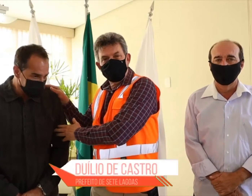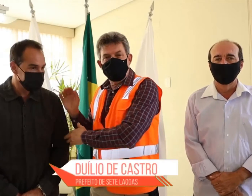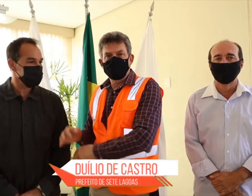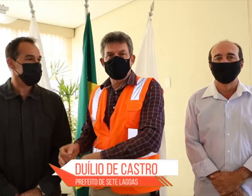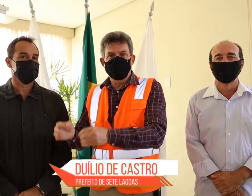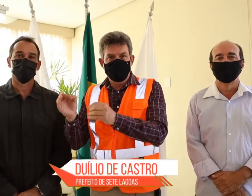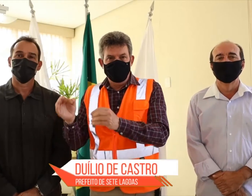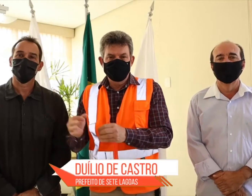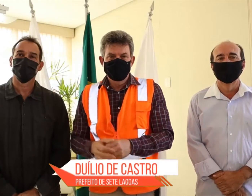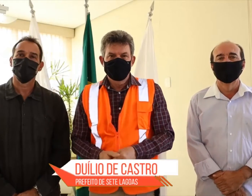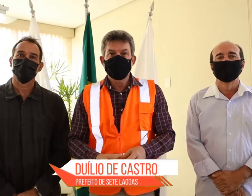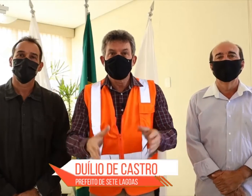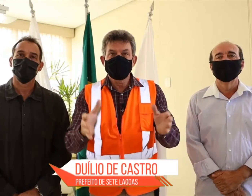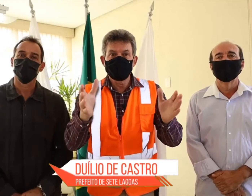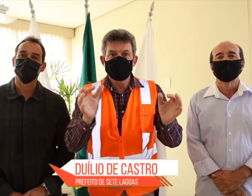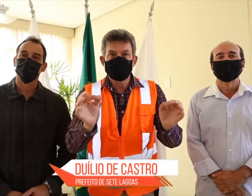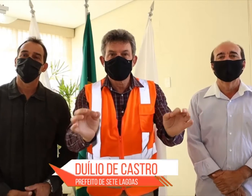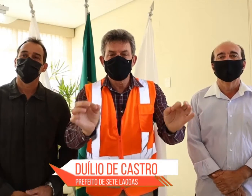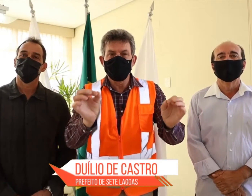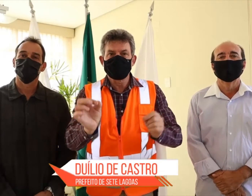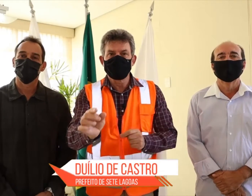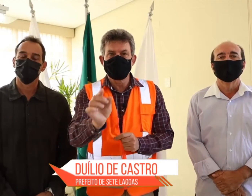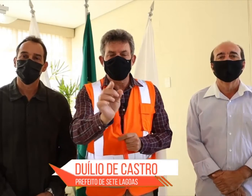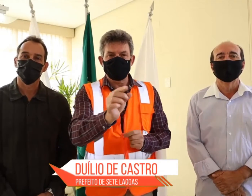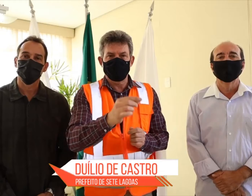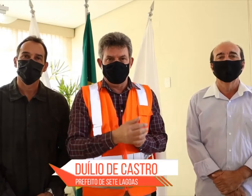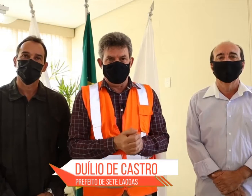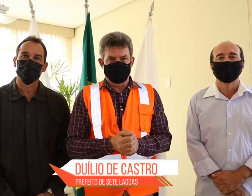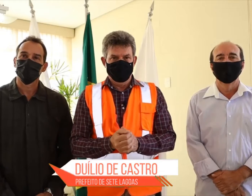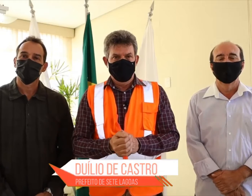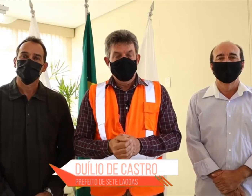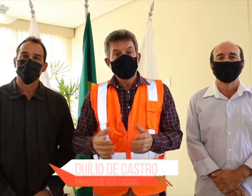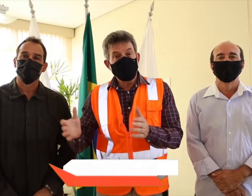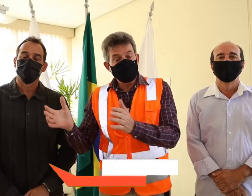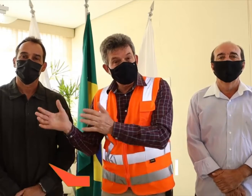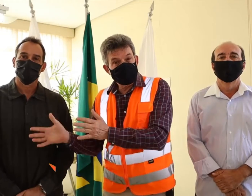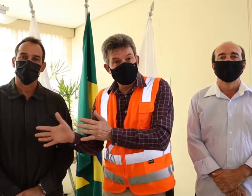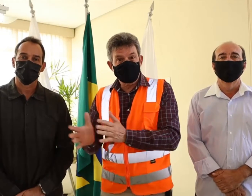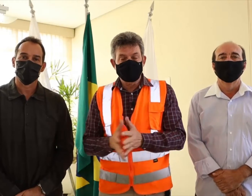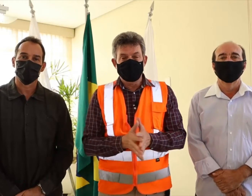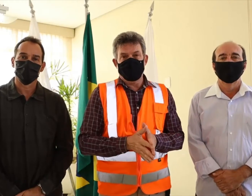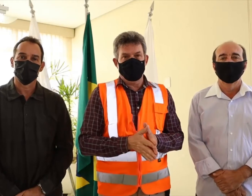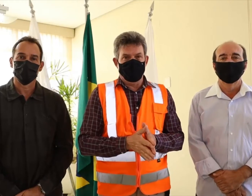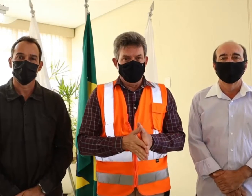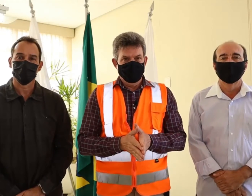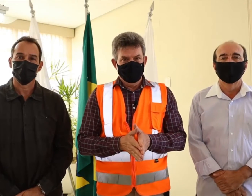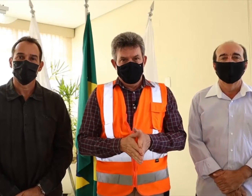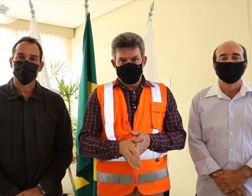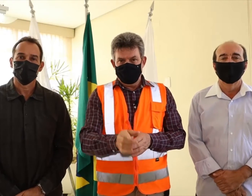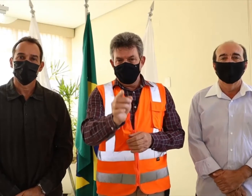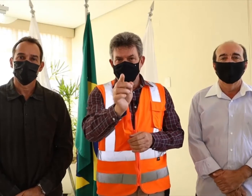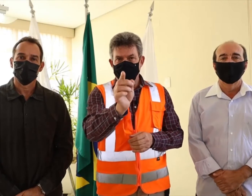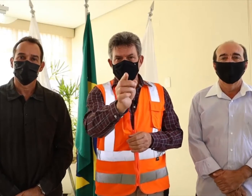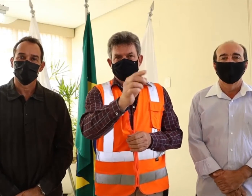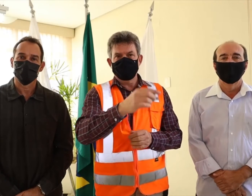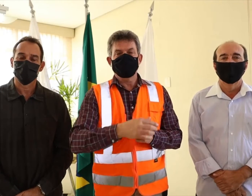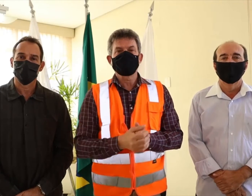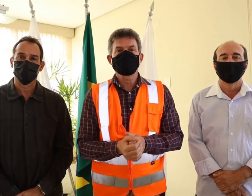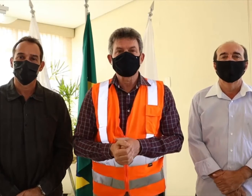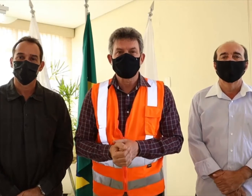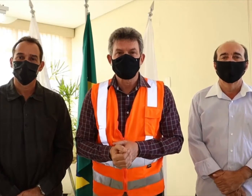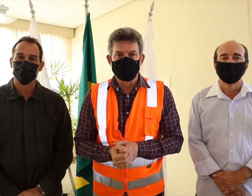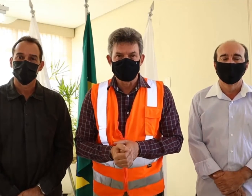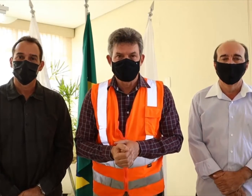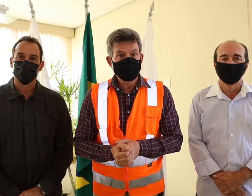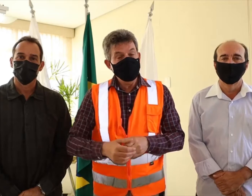aqui também do vereador Ivan, vereadores do Partido Patriota. O que é que nós estamos fazendo aqui agora? Para dar uma boa notícia